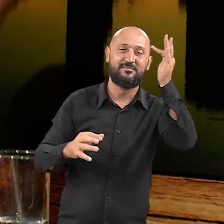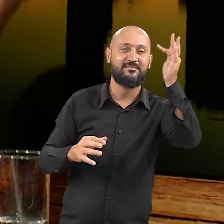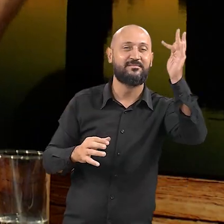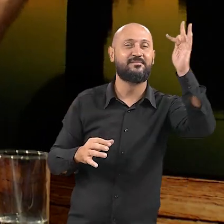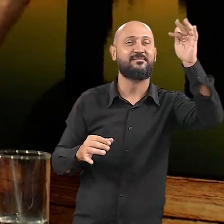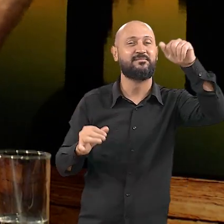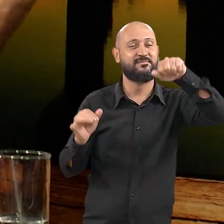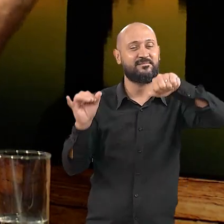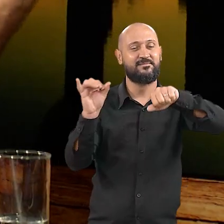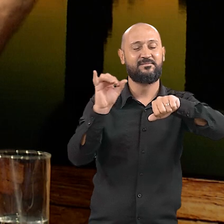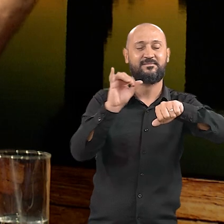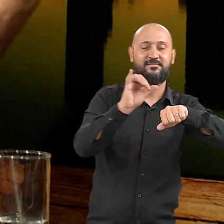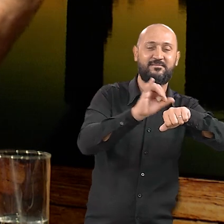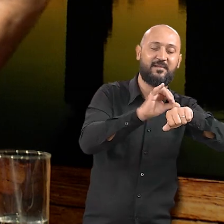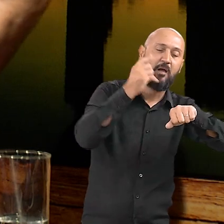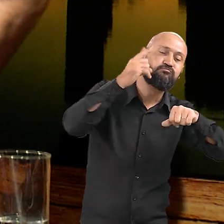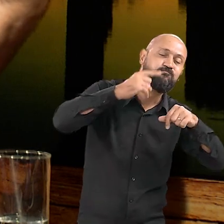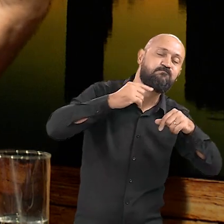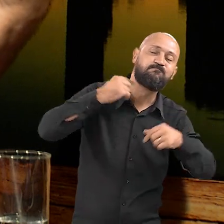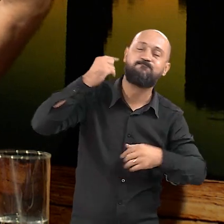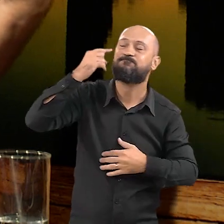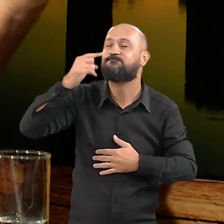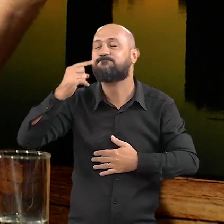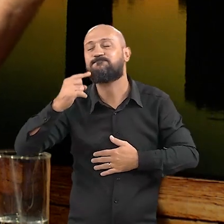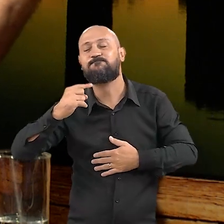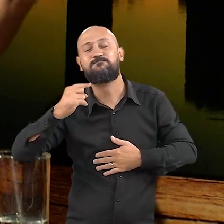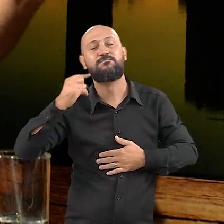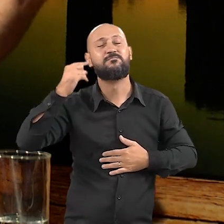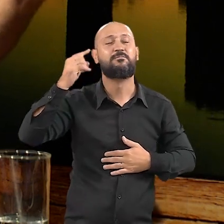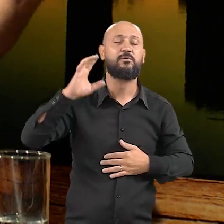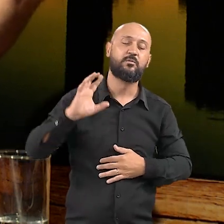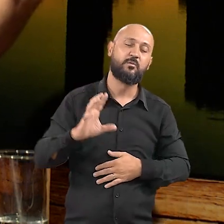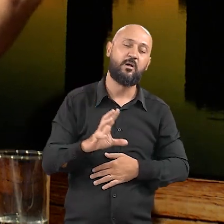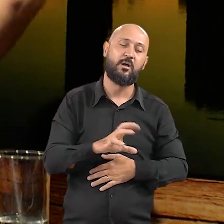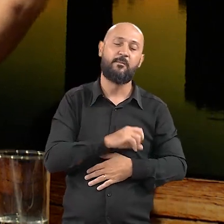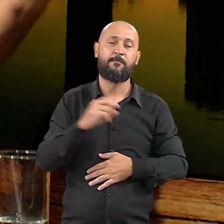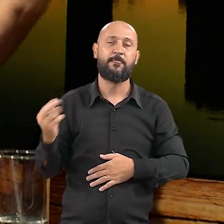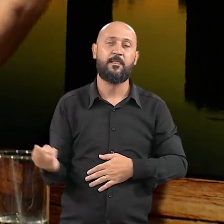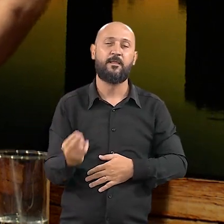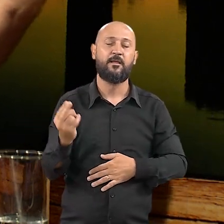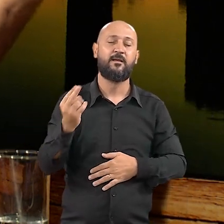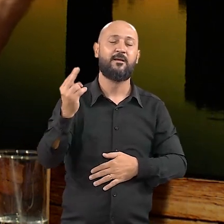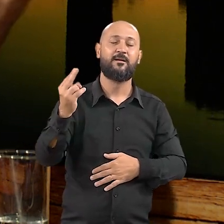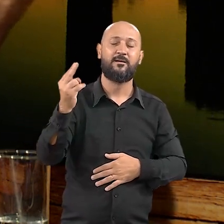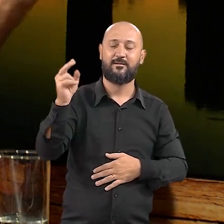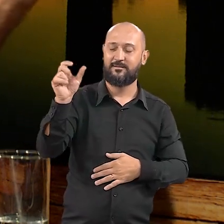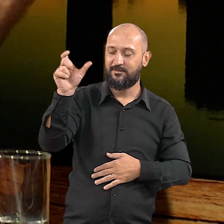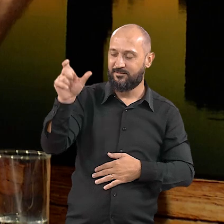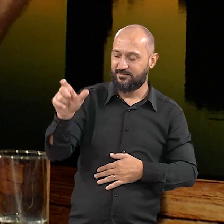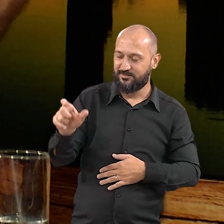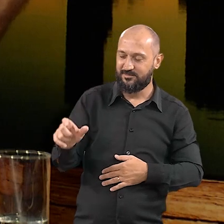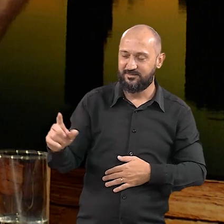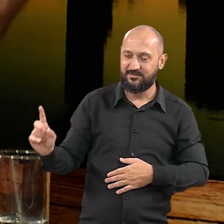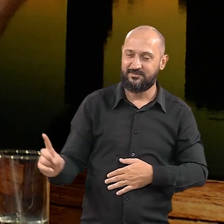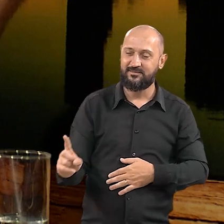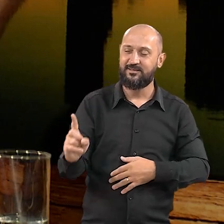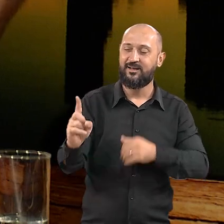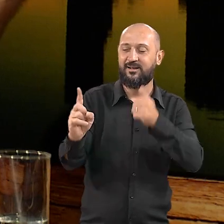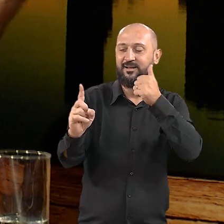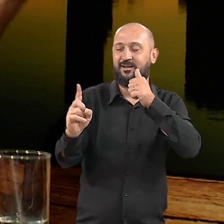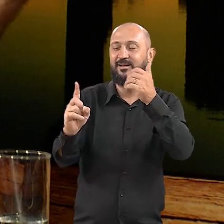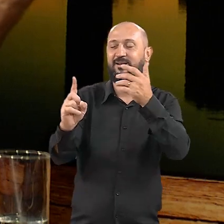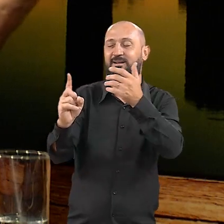filosofia o capital, a advocacia, o despertar do amor eterno, Carolina, o